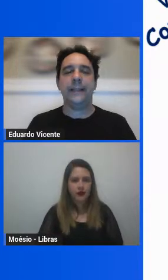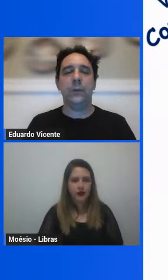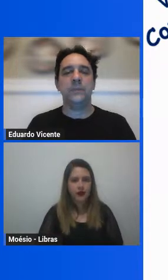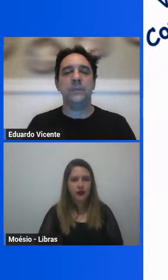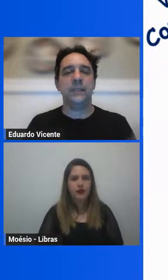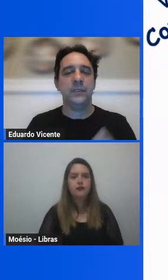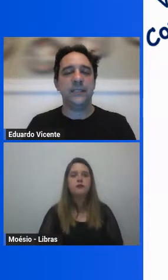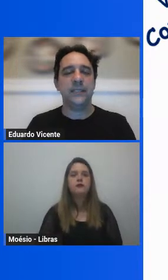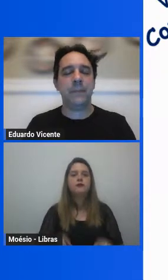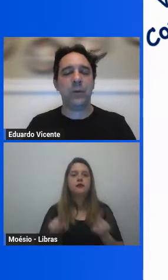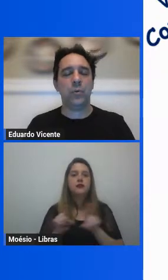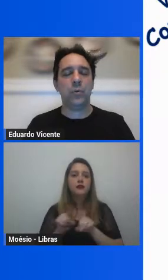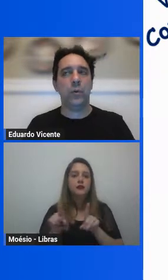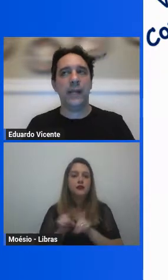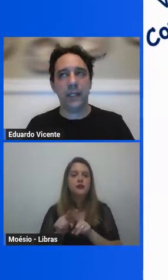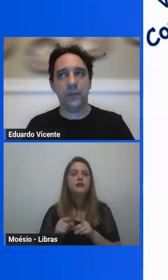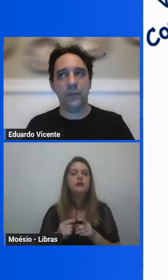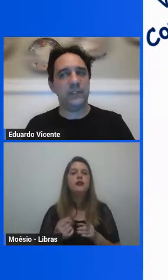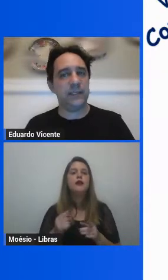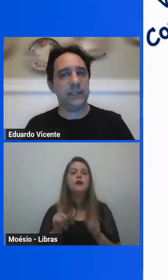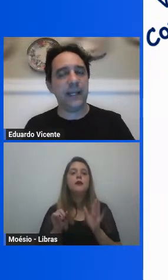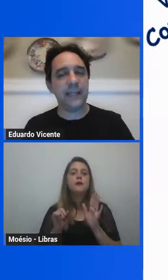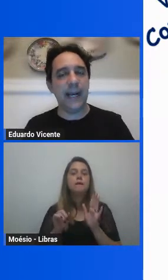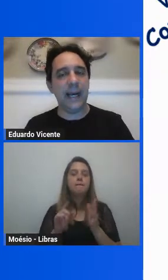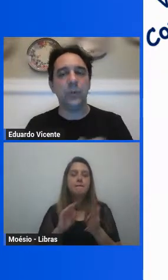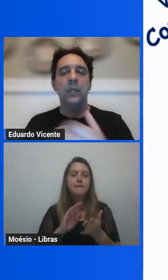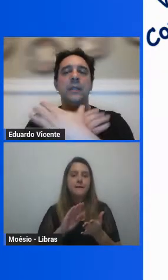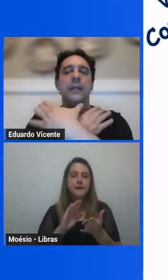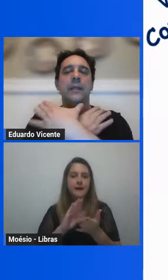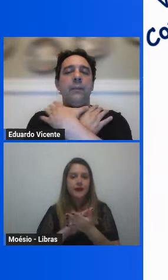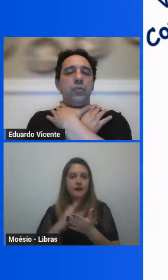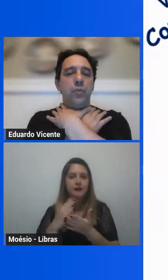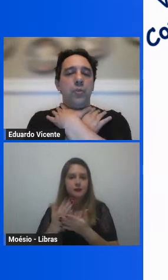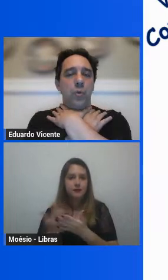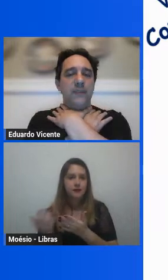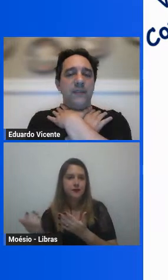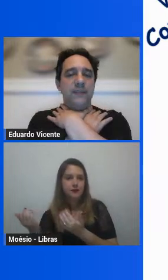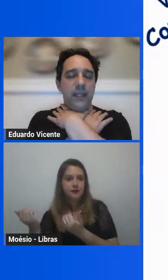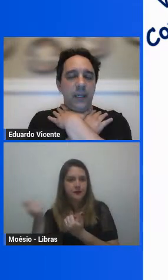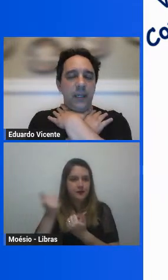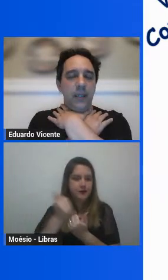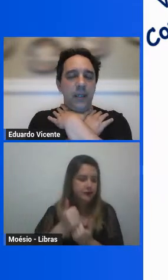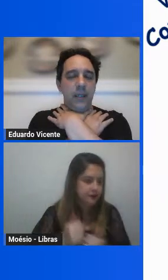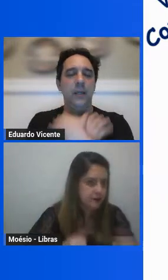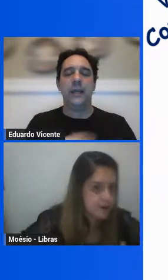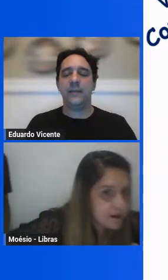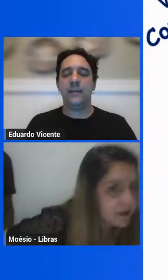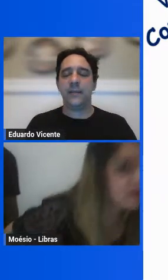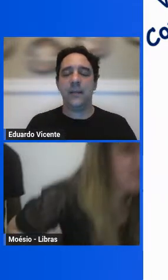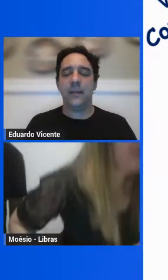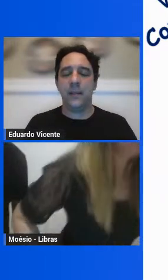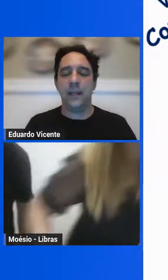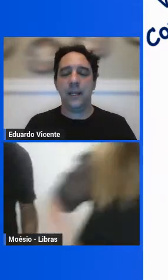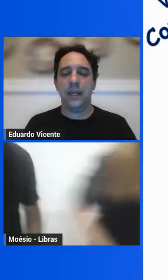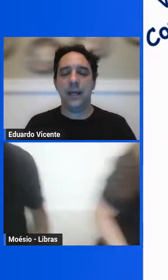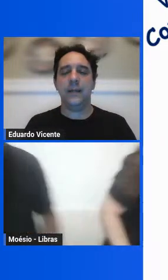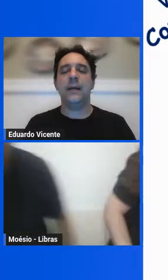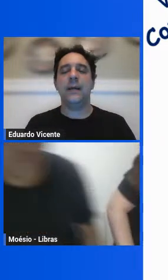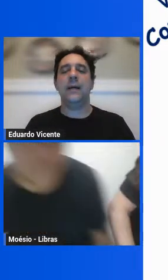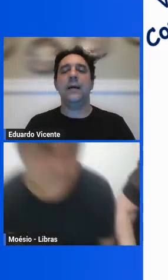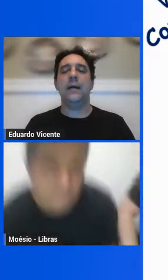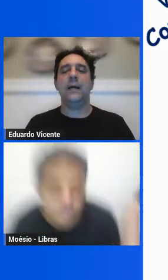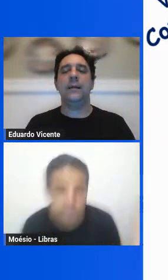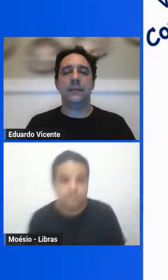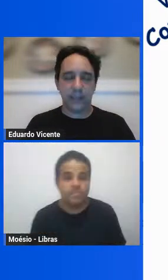Então, se você perguntou: ei, você está engasgado? E ele mostrou que sim, esta é a